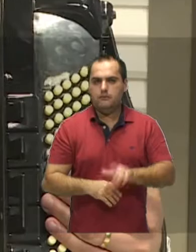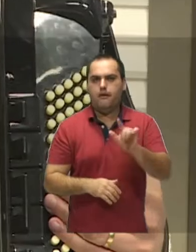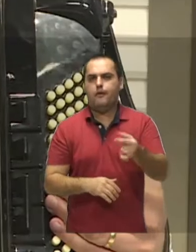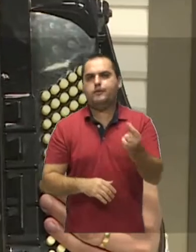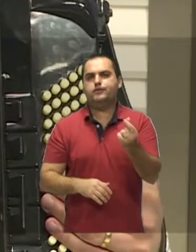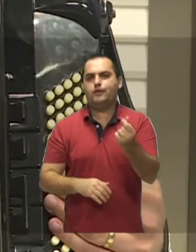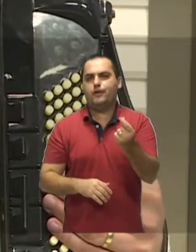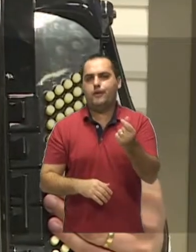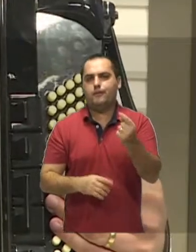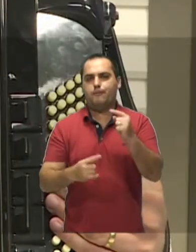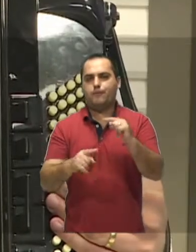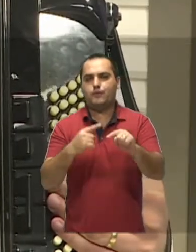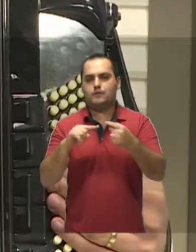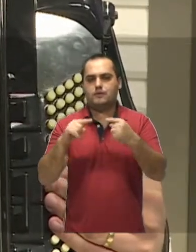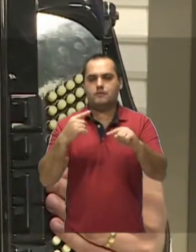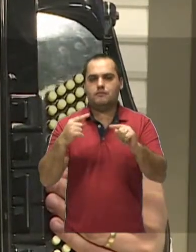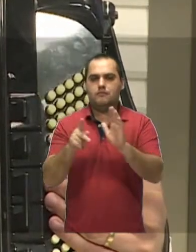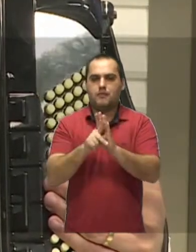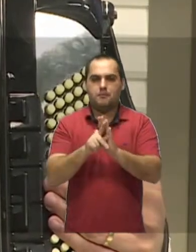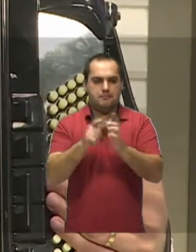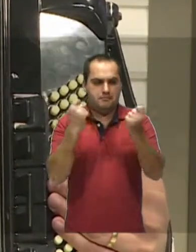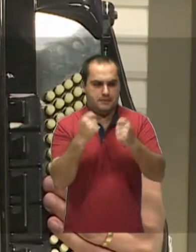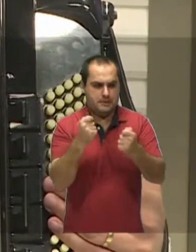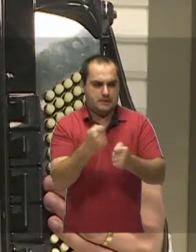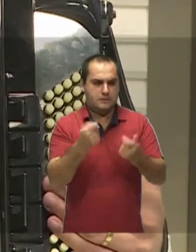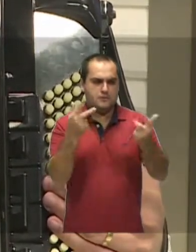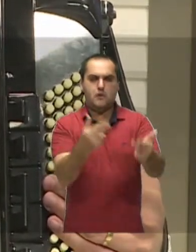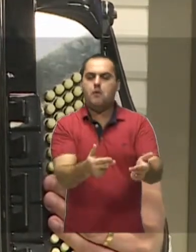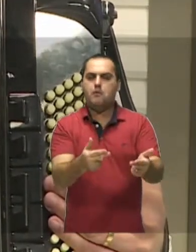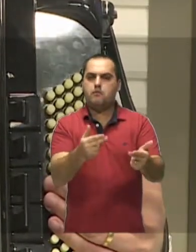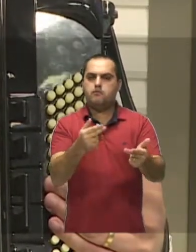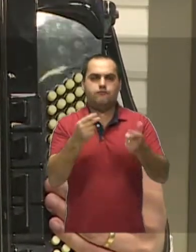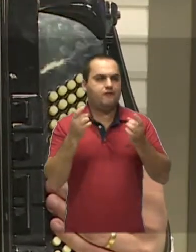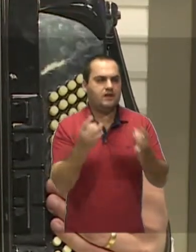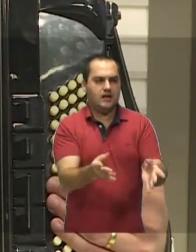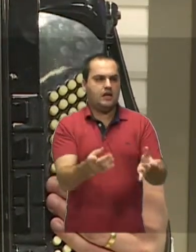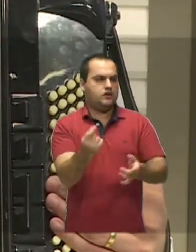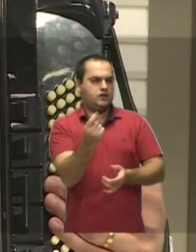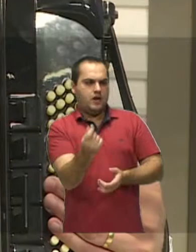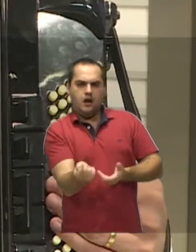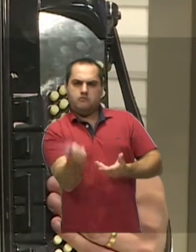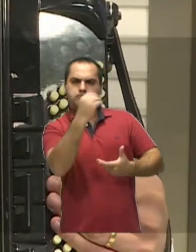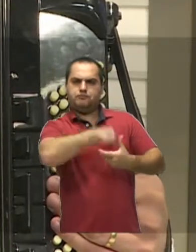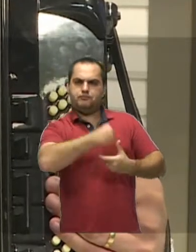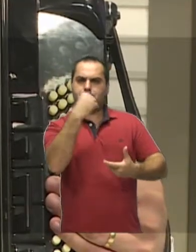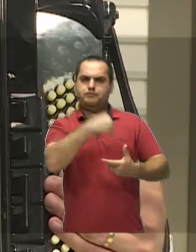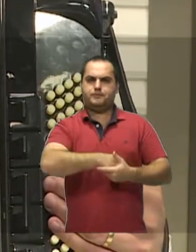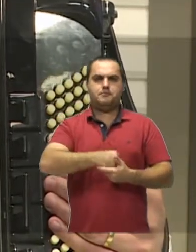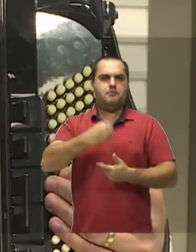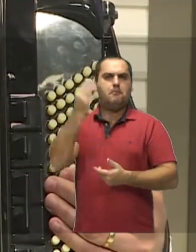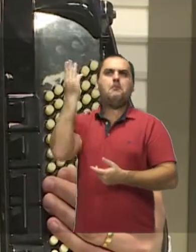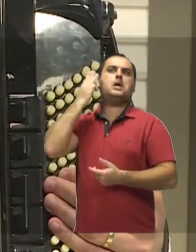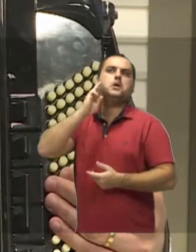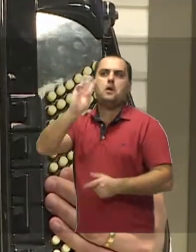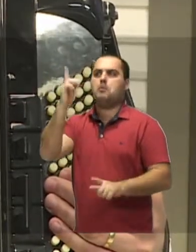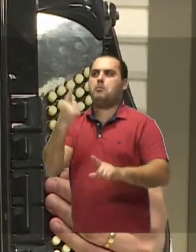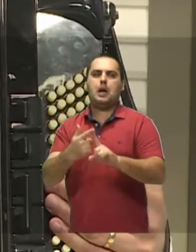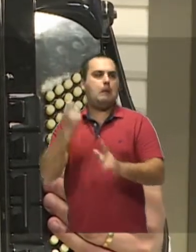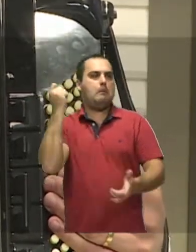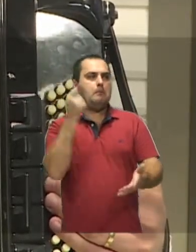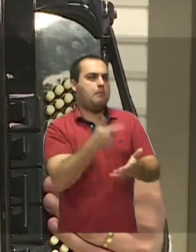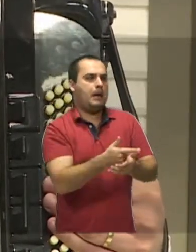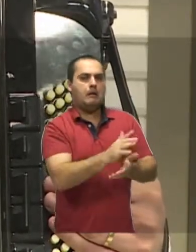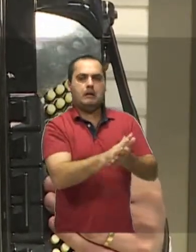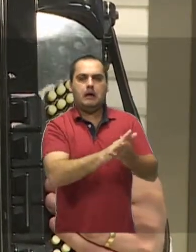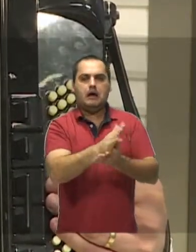monetarização da música, né? É aquela música que precisa ser que nem um produto, precisa vender milhões, porque senão ela não se paga, porque senão a gravadora